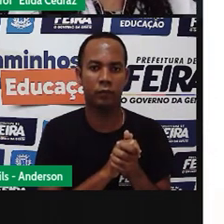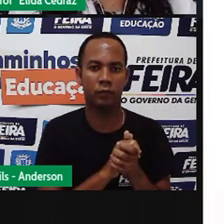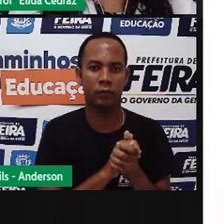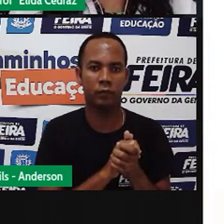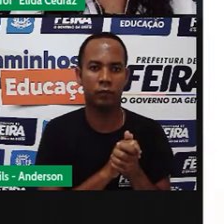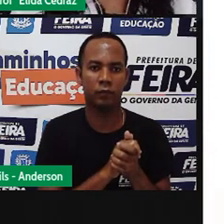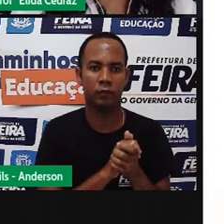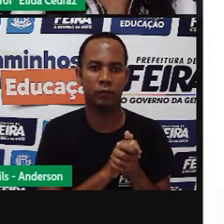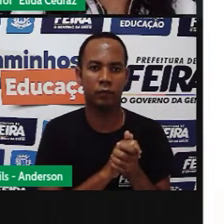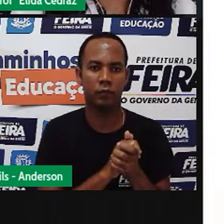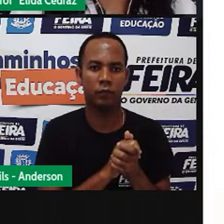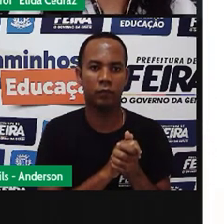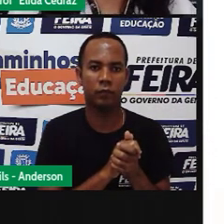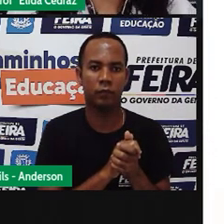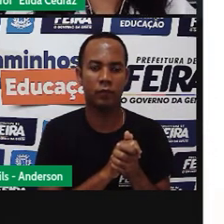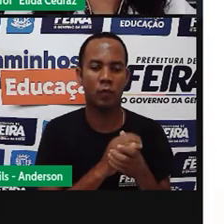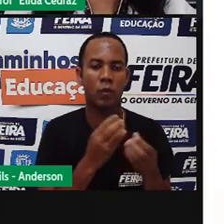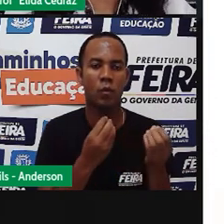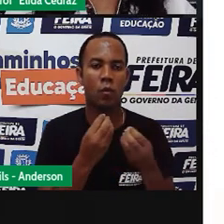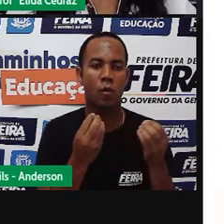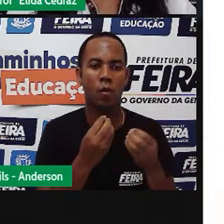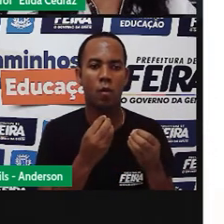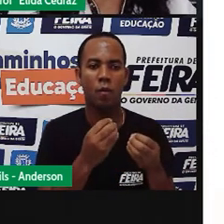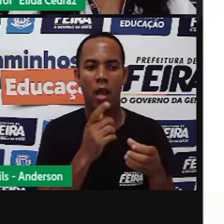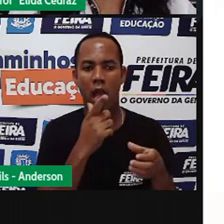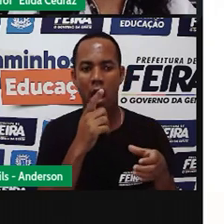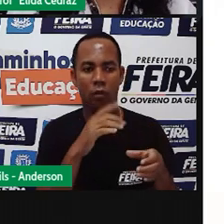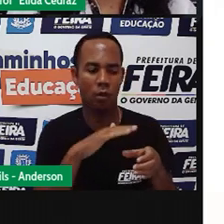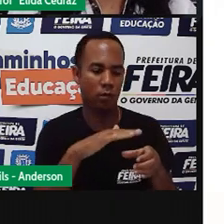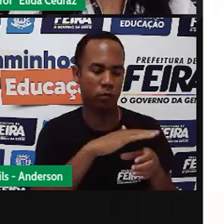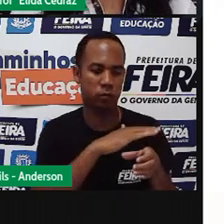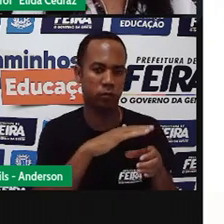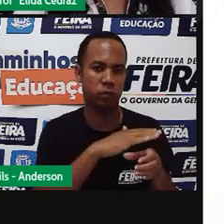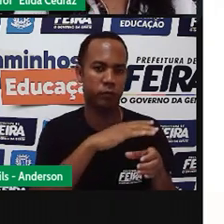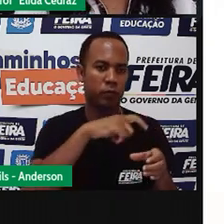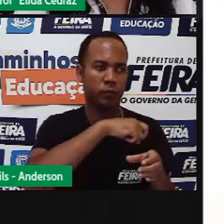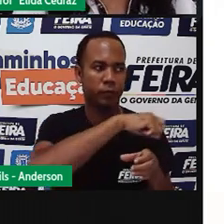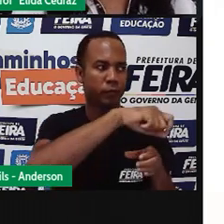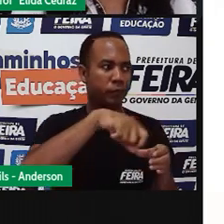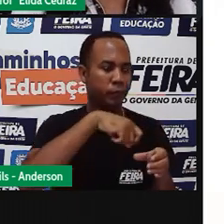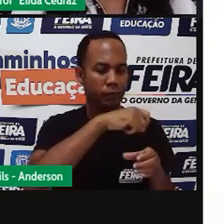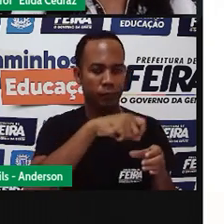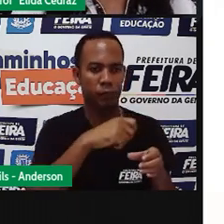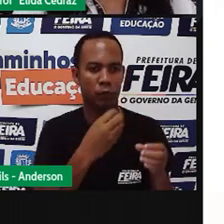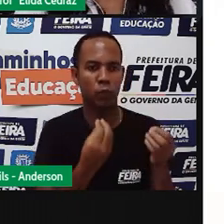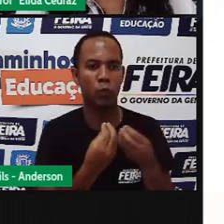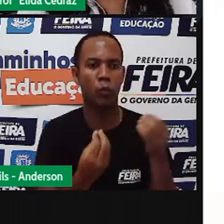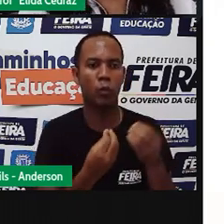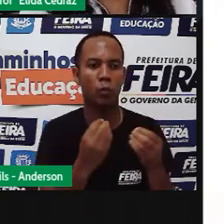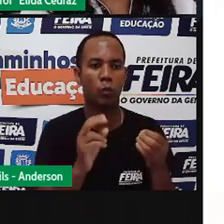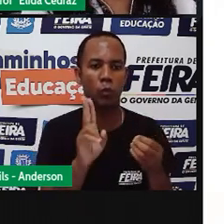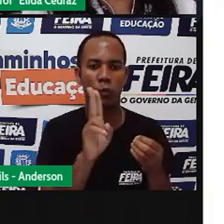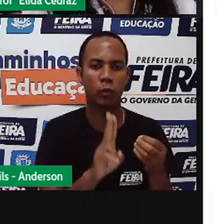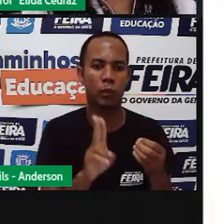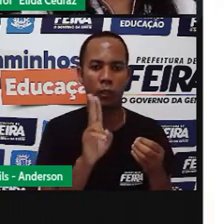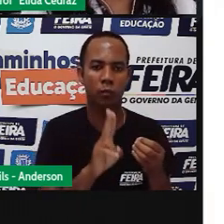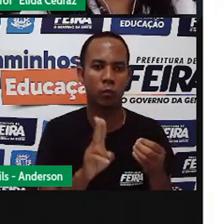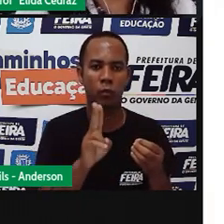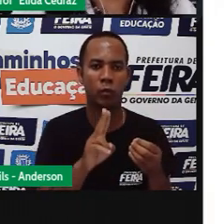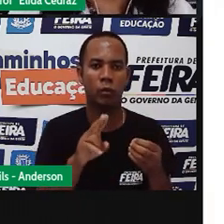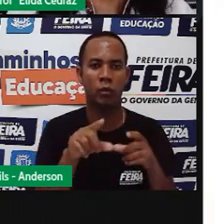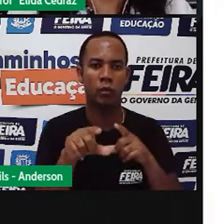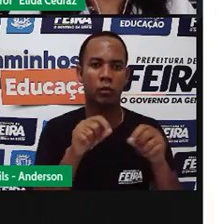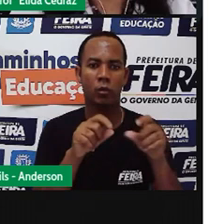Como a gente está falando de líquidos, a medida de capacidade é a medida que usamos para saber a quantidade de